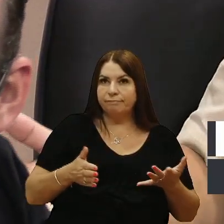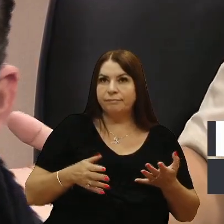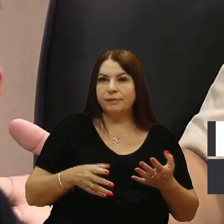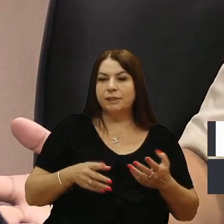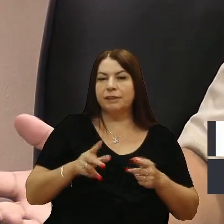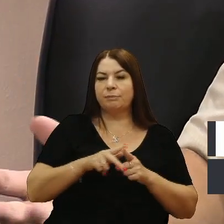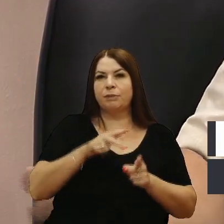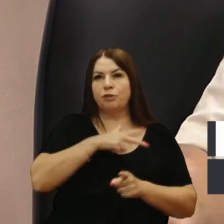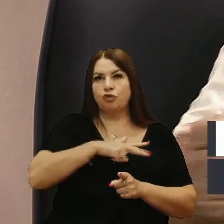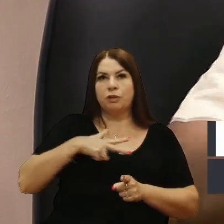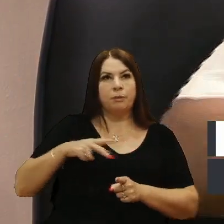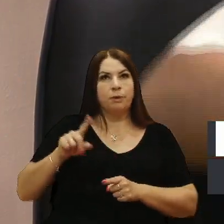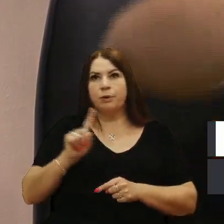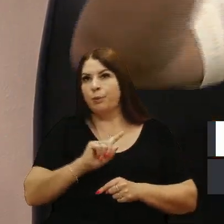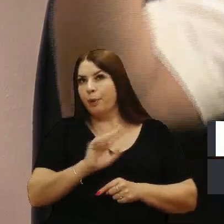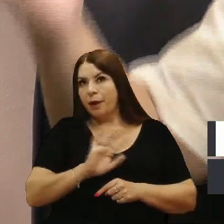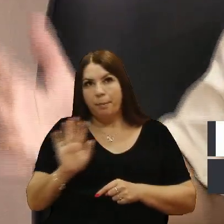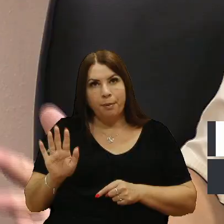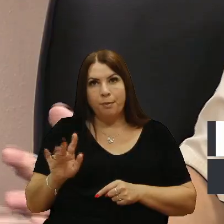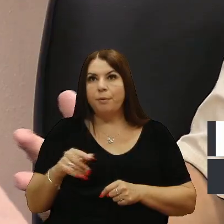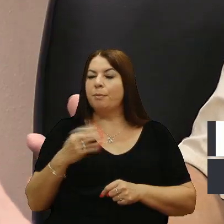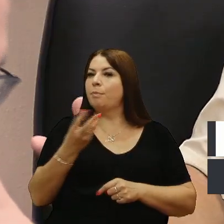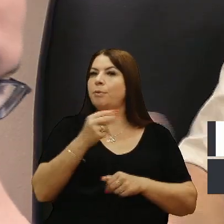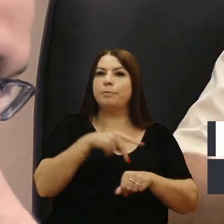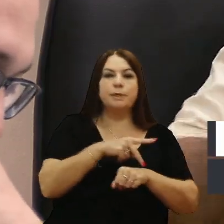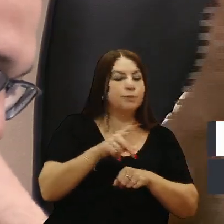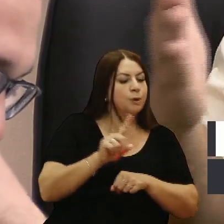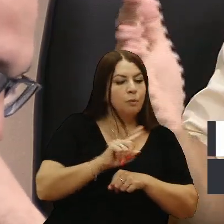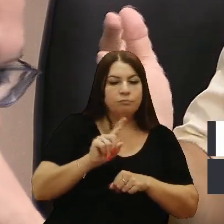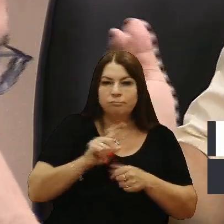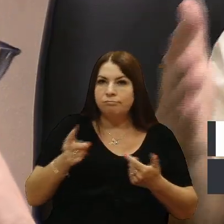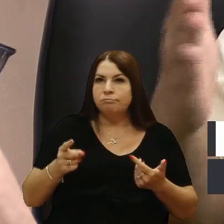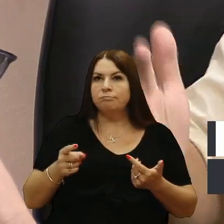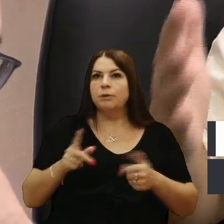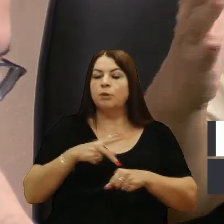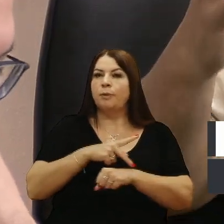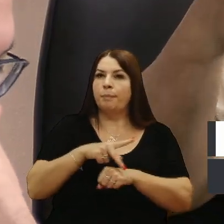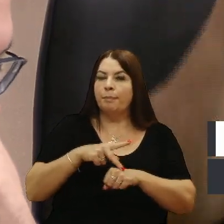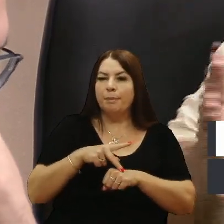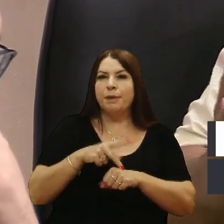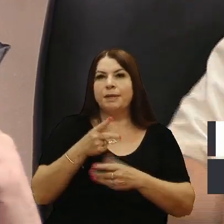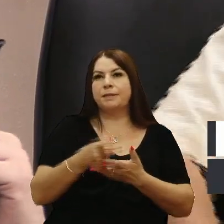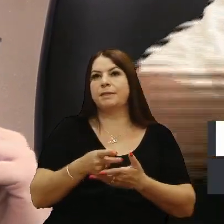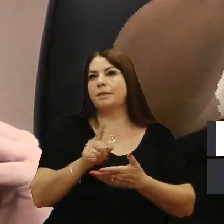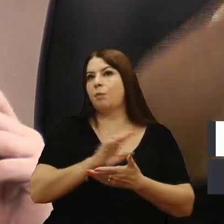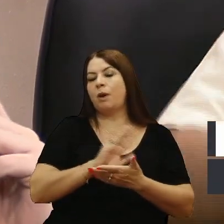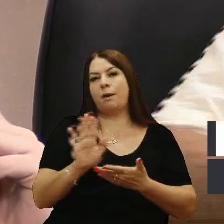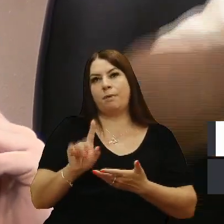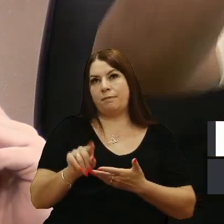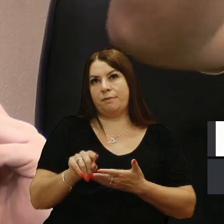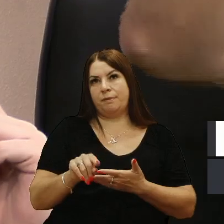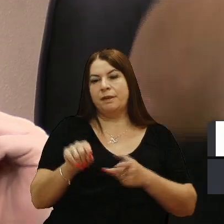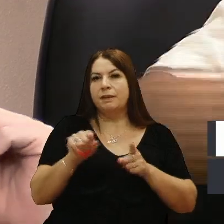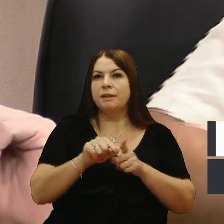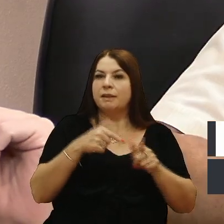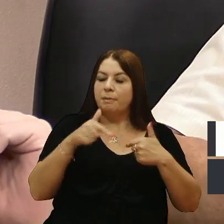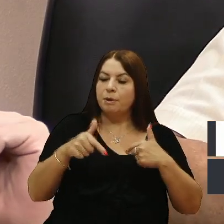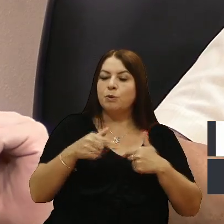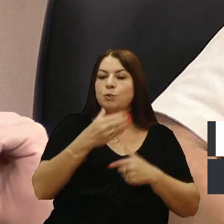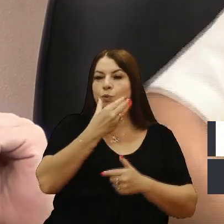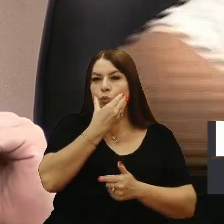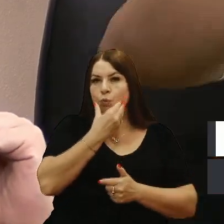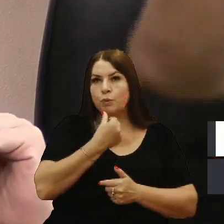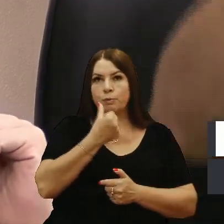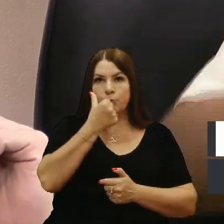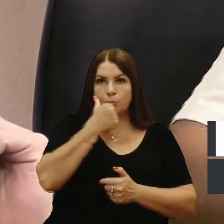Dinamarca não acabou, né? Em vários países não acabou e no país não acabará. Trabalhadores e